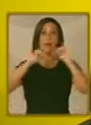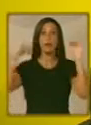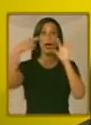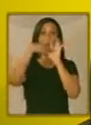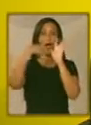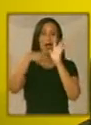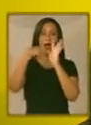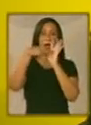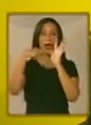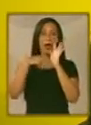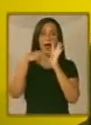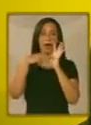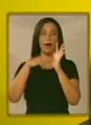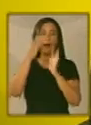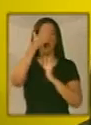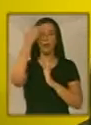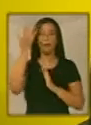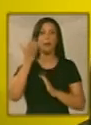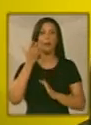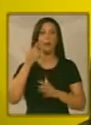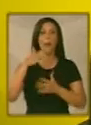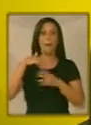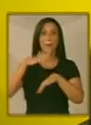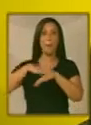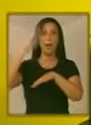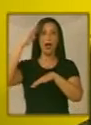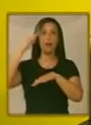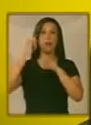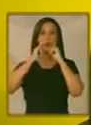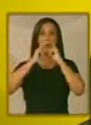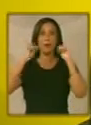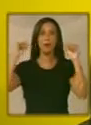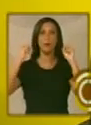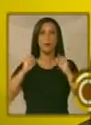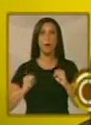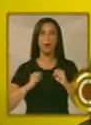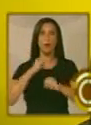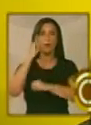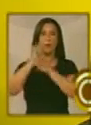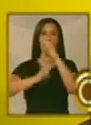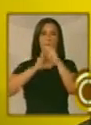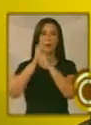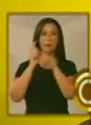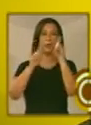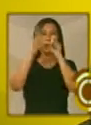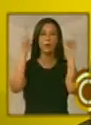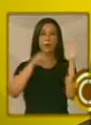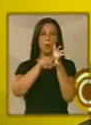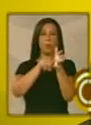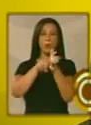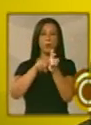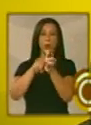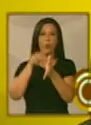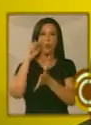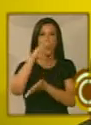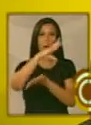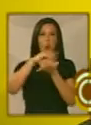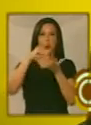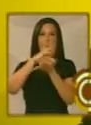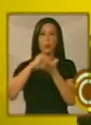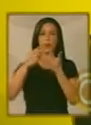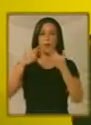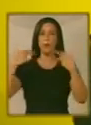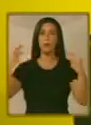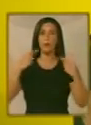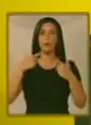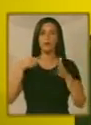Panamericano. Agora, as pessoas que quiserem maiores informações, entrem no nosso site www.rio2007.org.br.